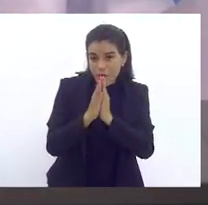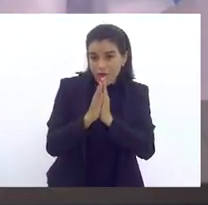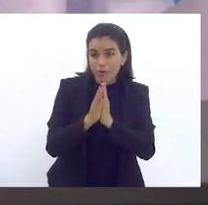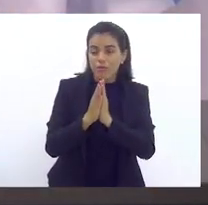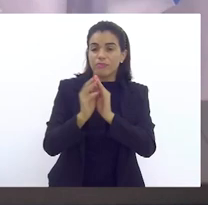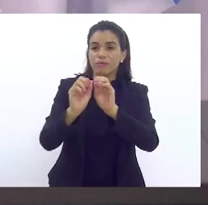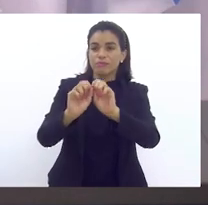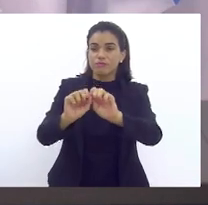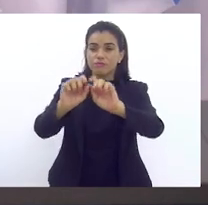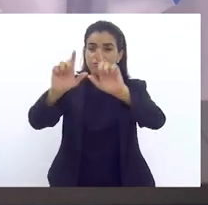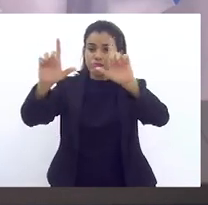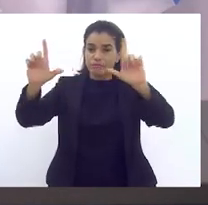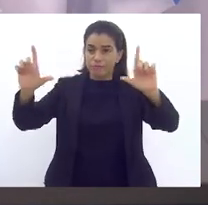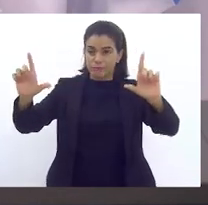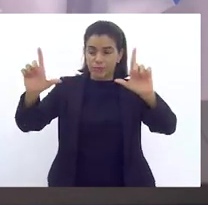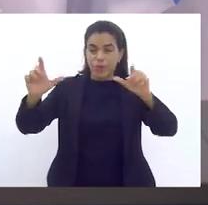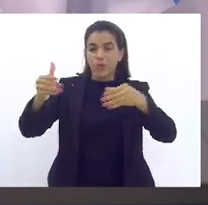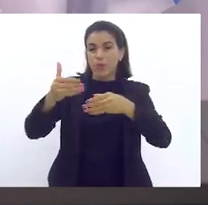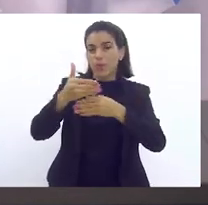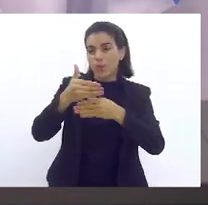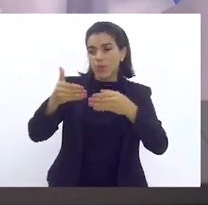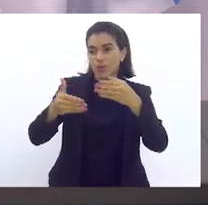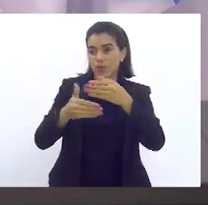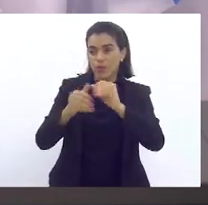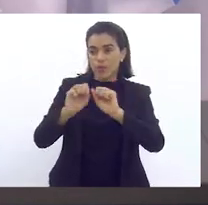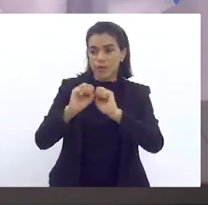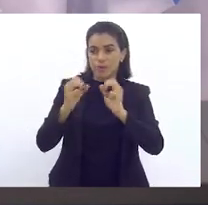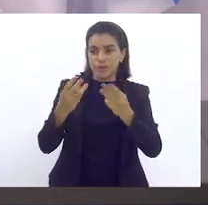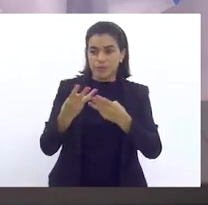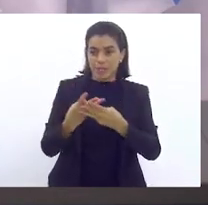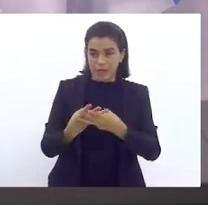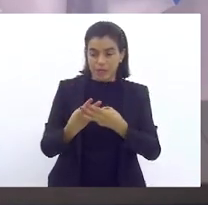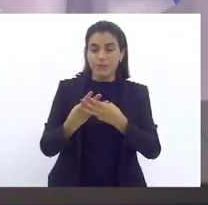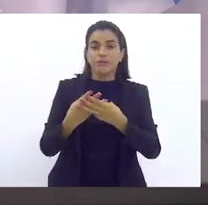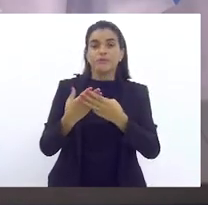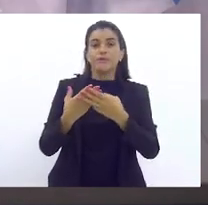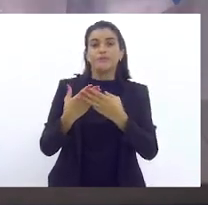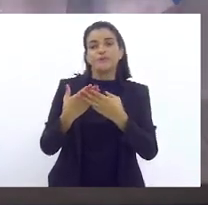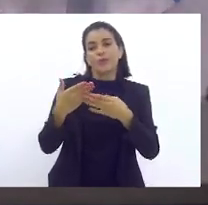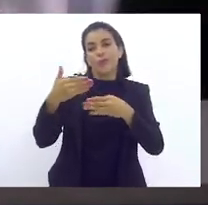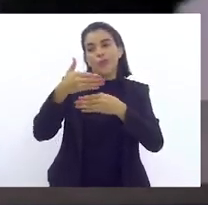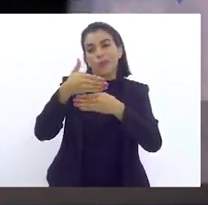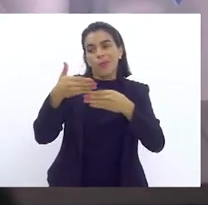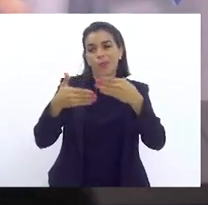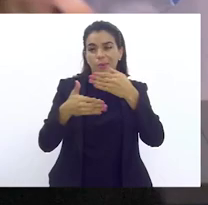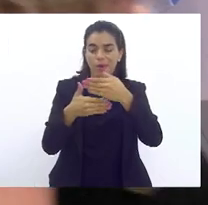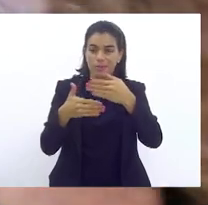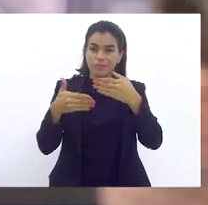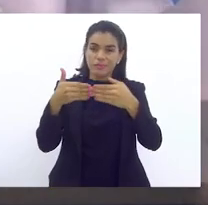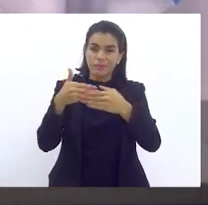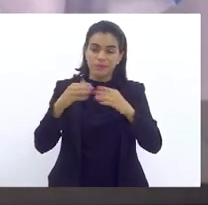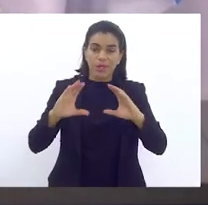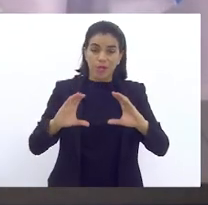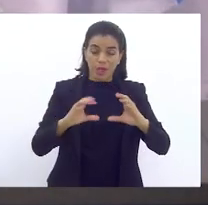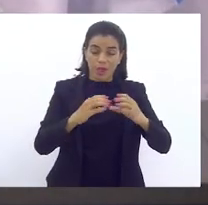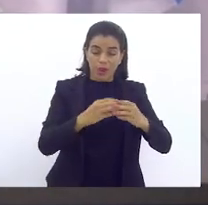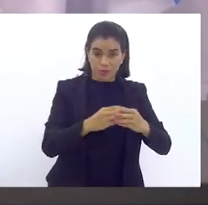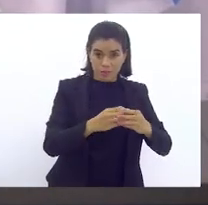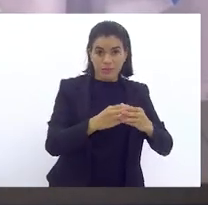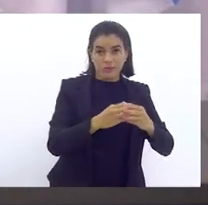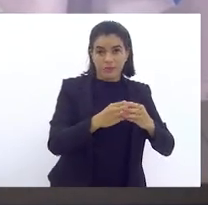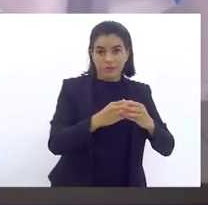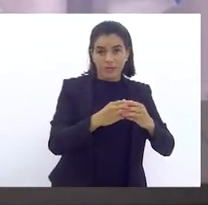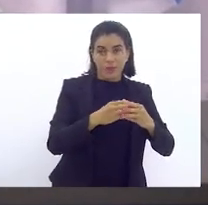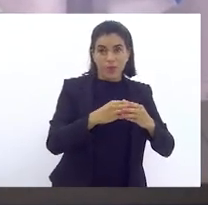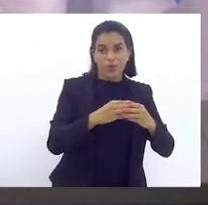eh o nosso slide com a a apresentação da comissão parlamentar